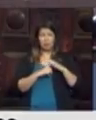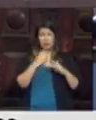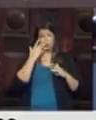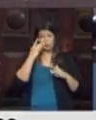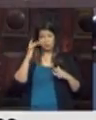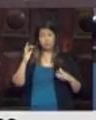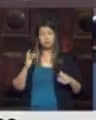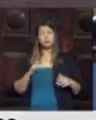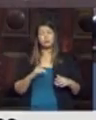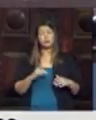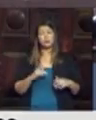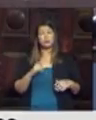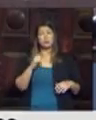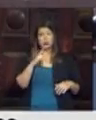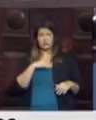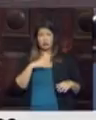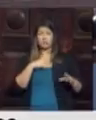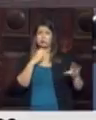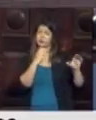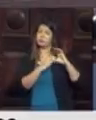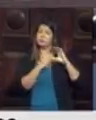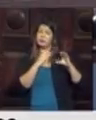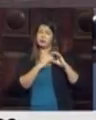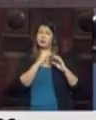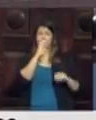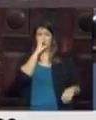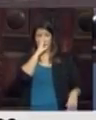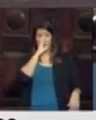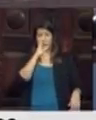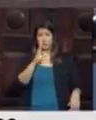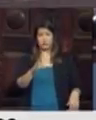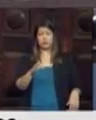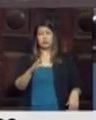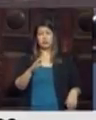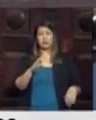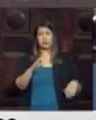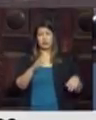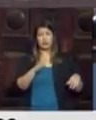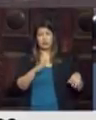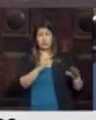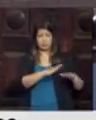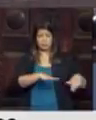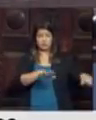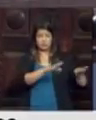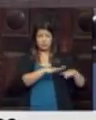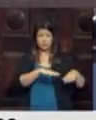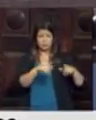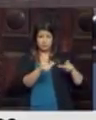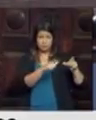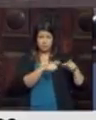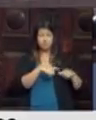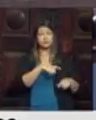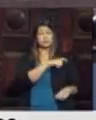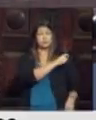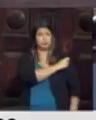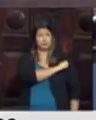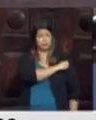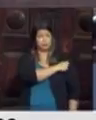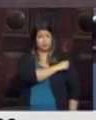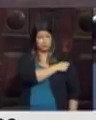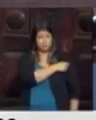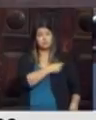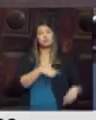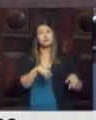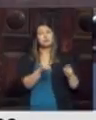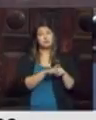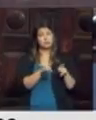uma comunicação direta com as reservas de Casimiro de Abreu, com as